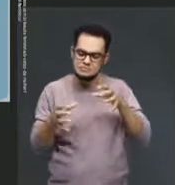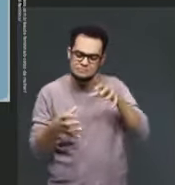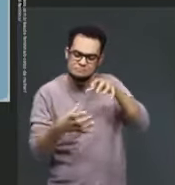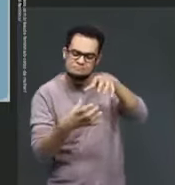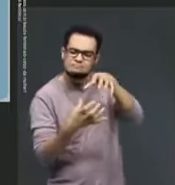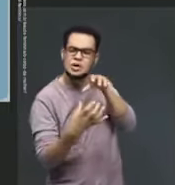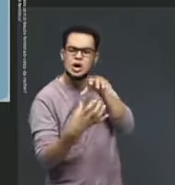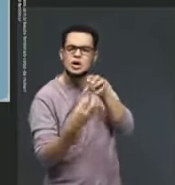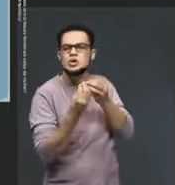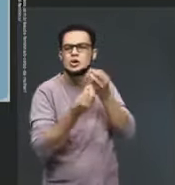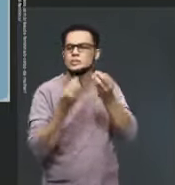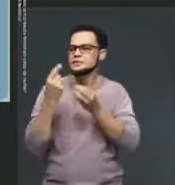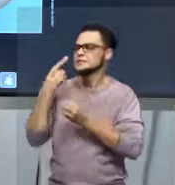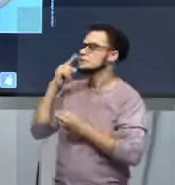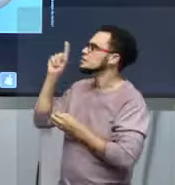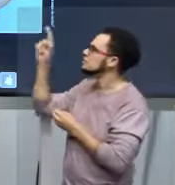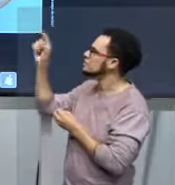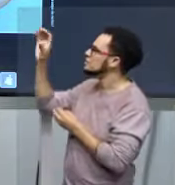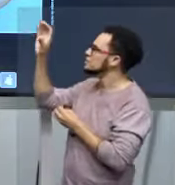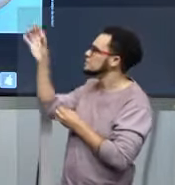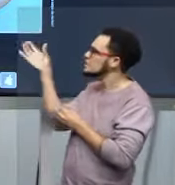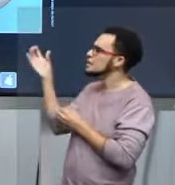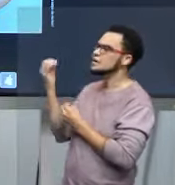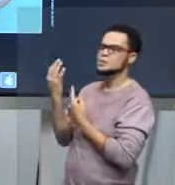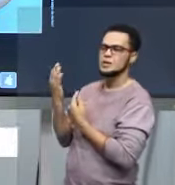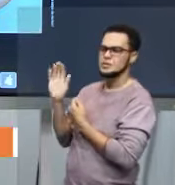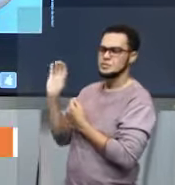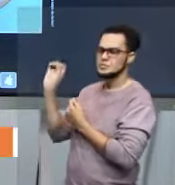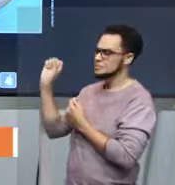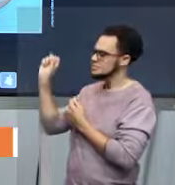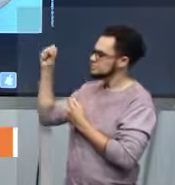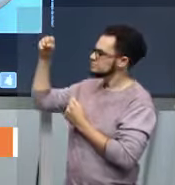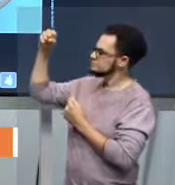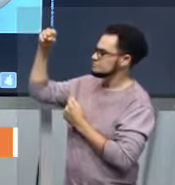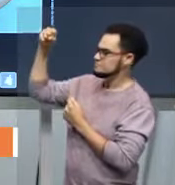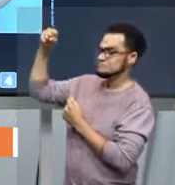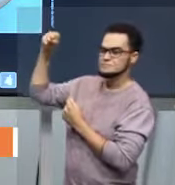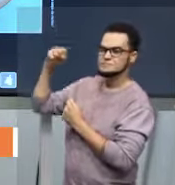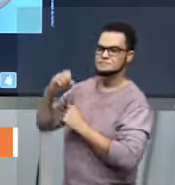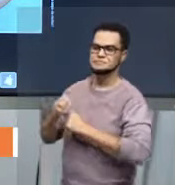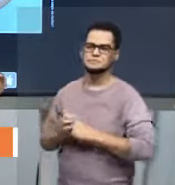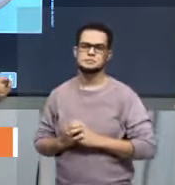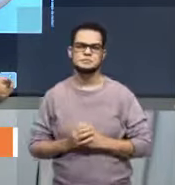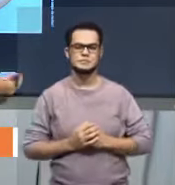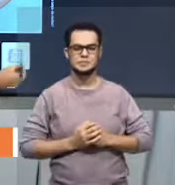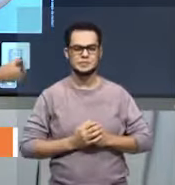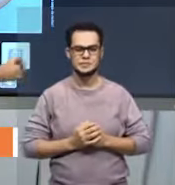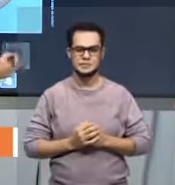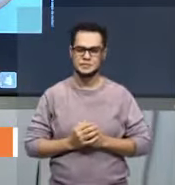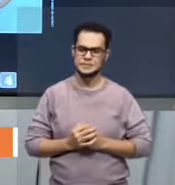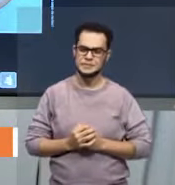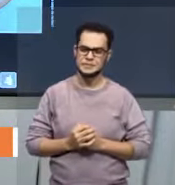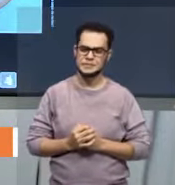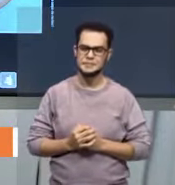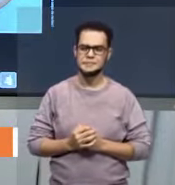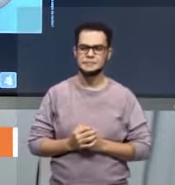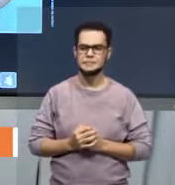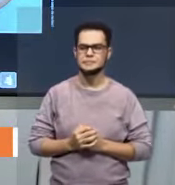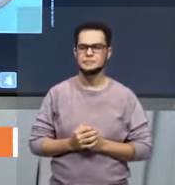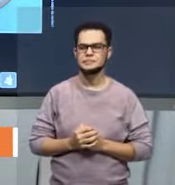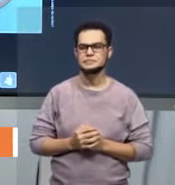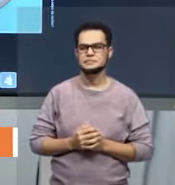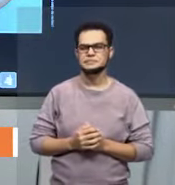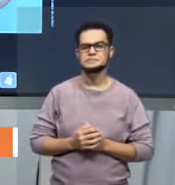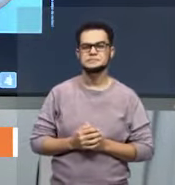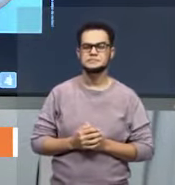inclinadinho, tá certo? Como se fosse uma mãozinha assim, né? Viradinha. tá certo? Então, canal, ó,